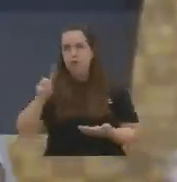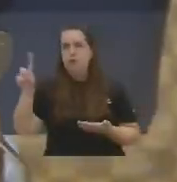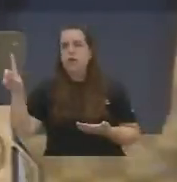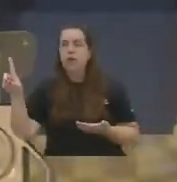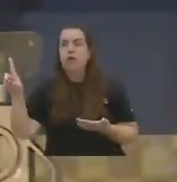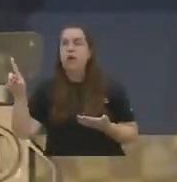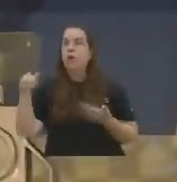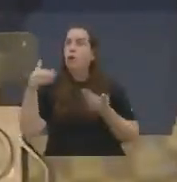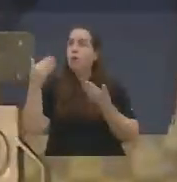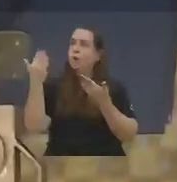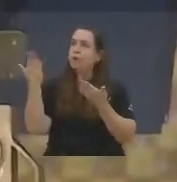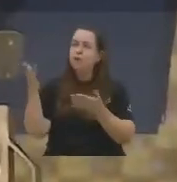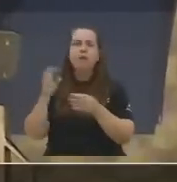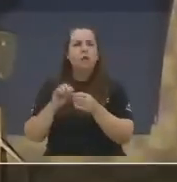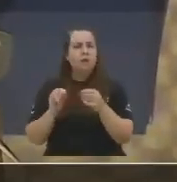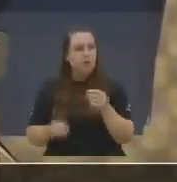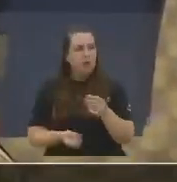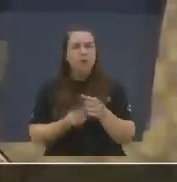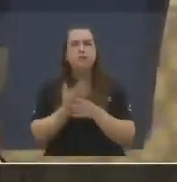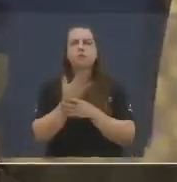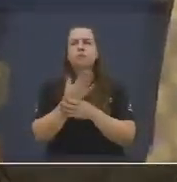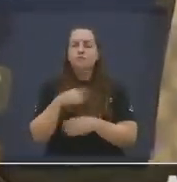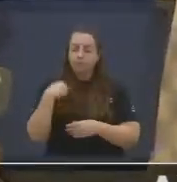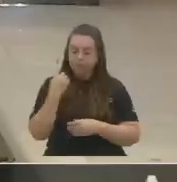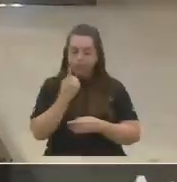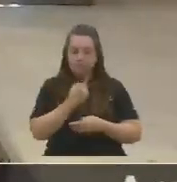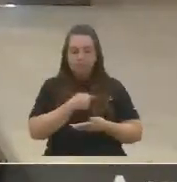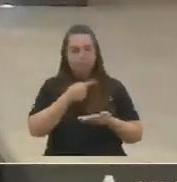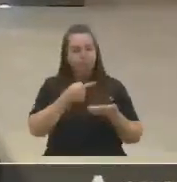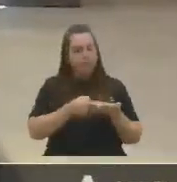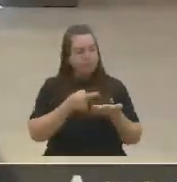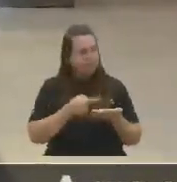nossa vontade, da qual trabalho Criador,